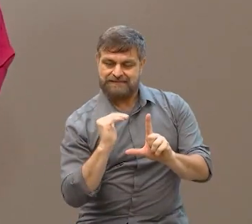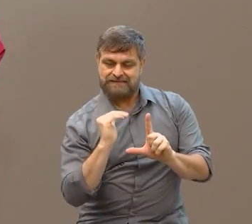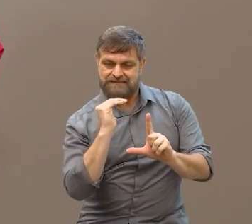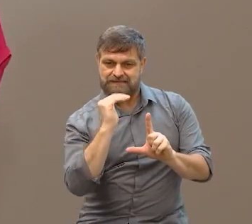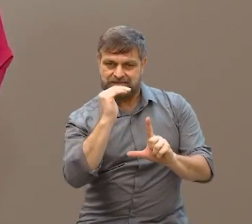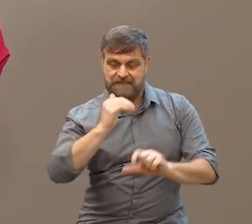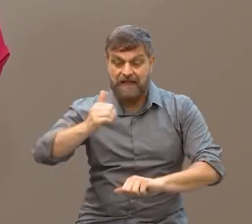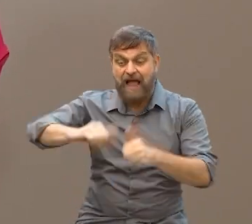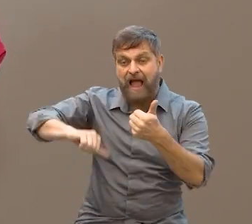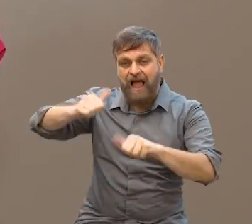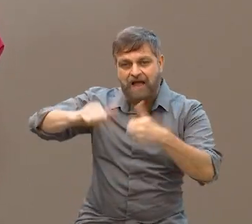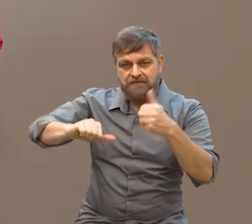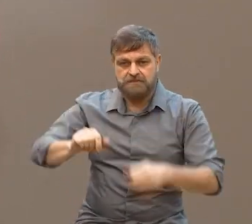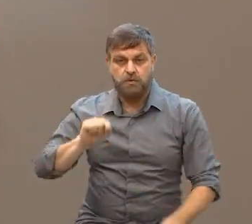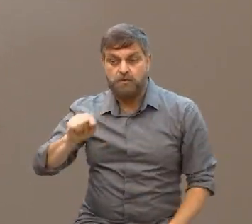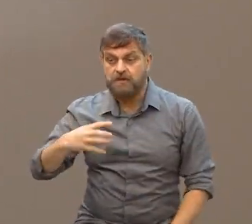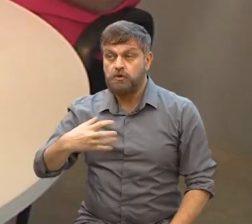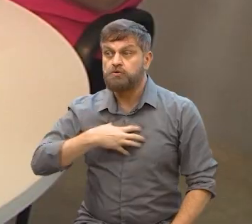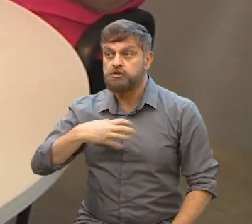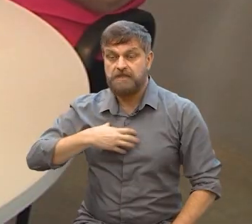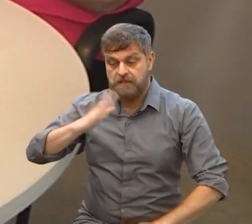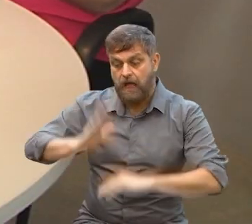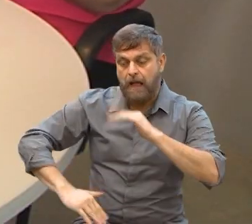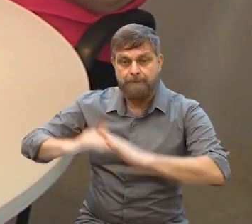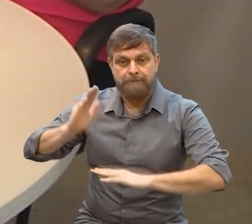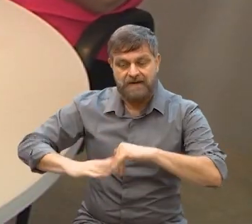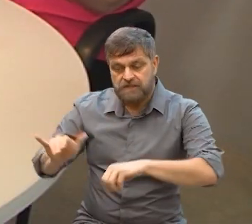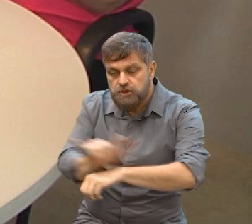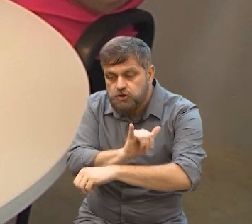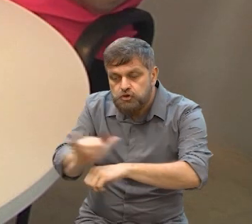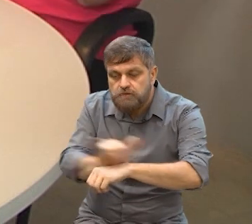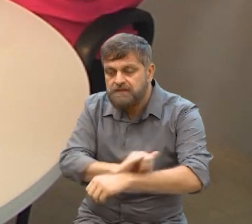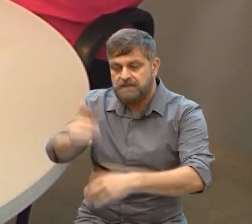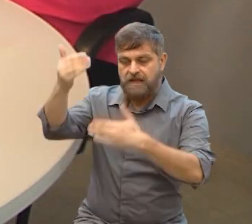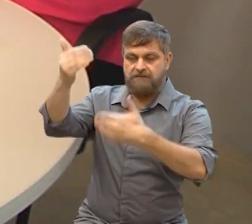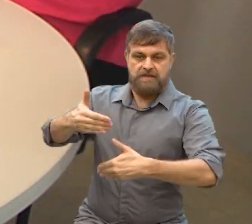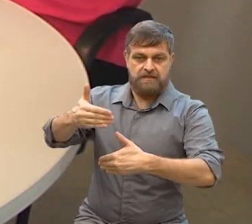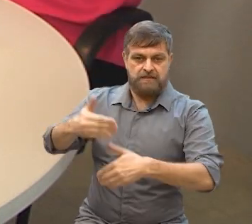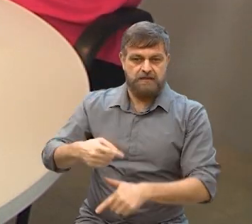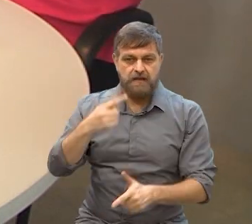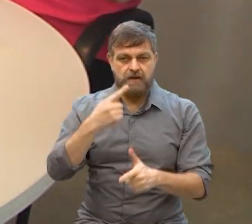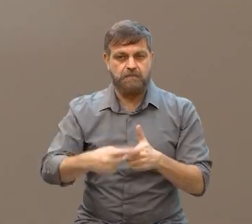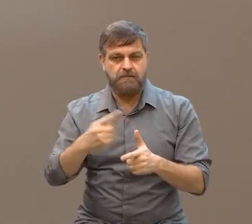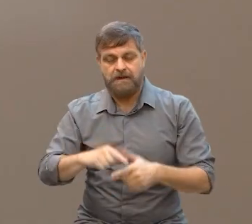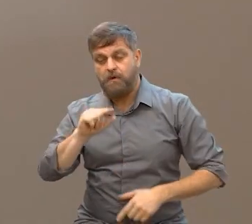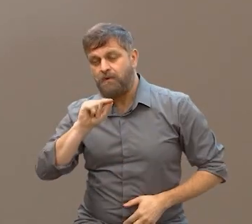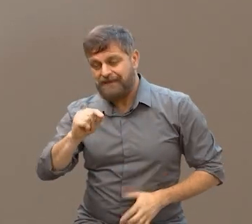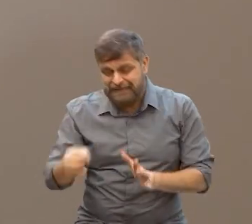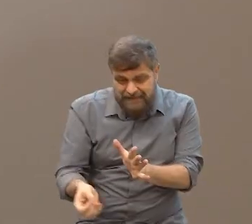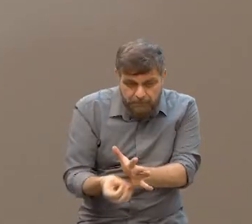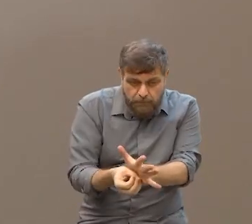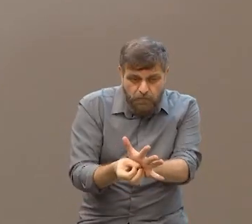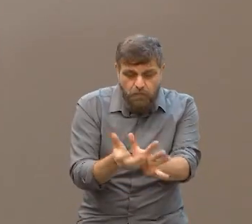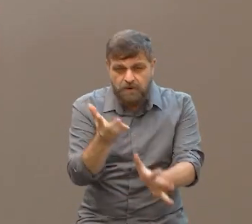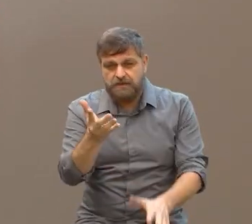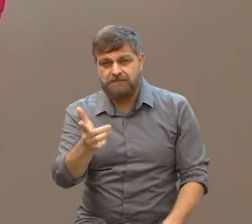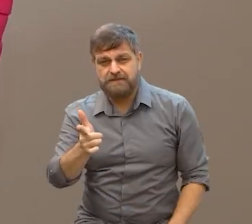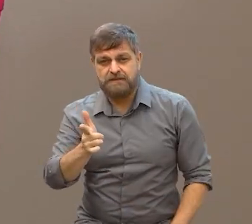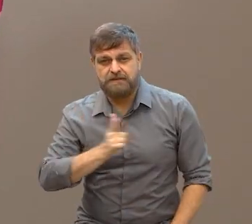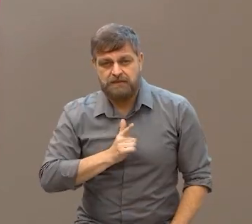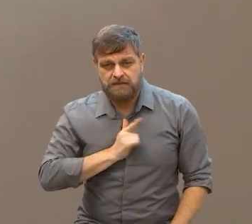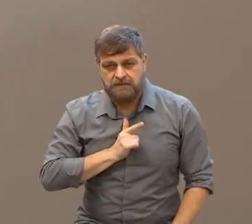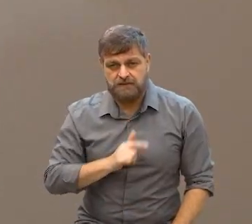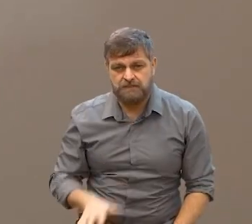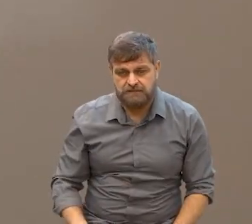você exige do aluno do que o instrumento em si, né? O problema é que muitas vezes